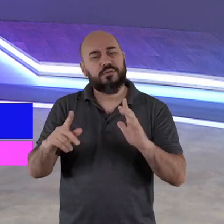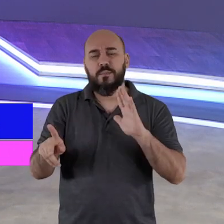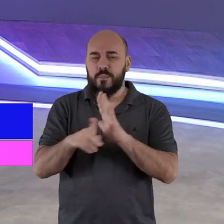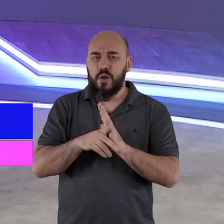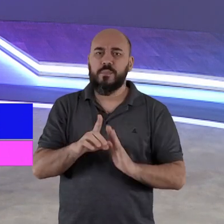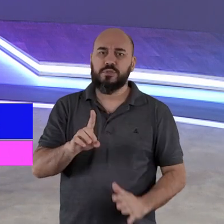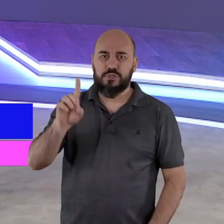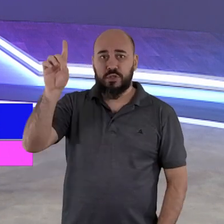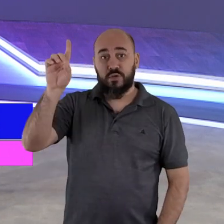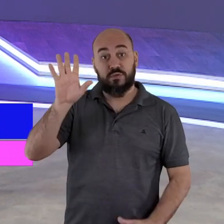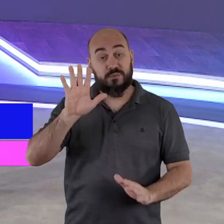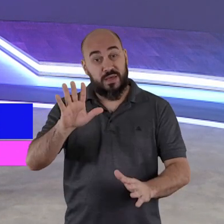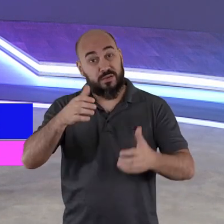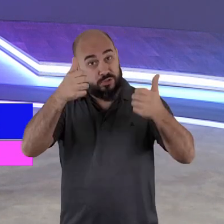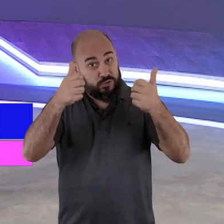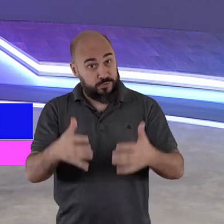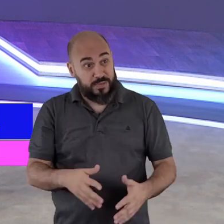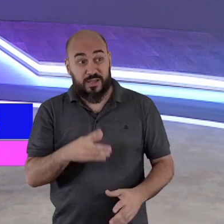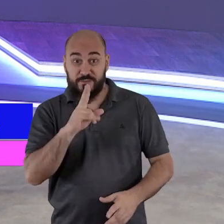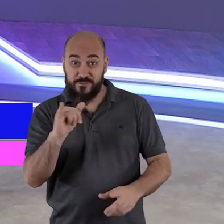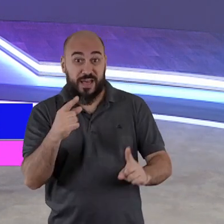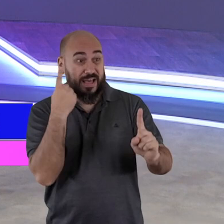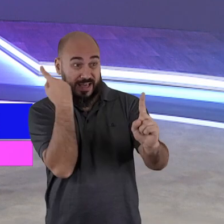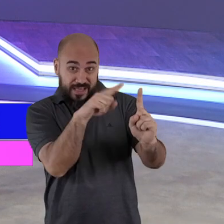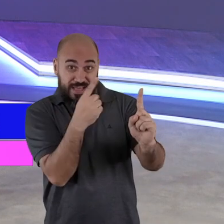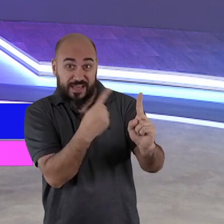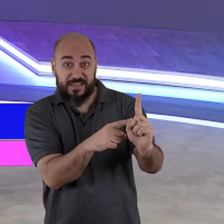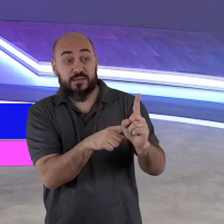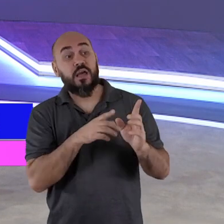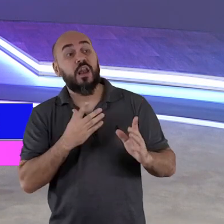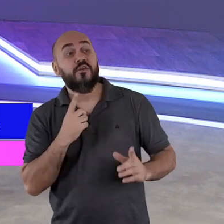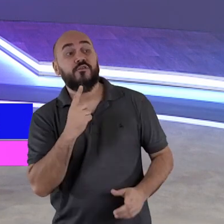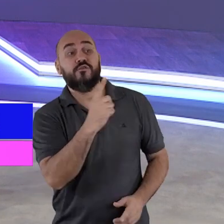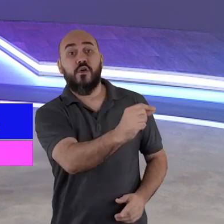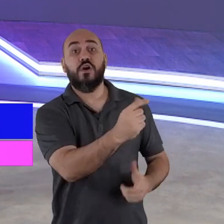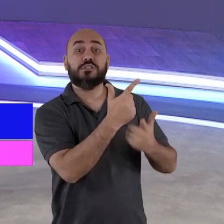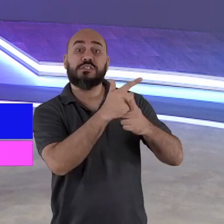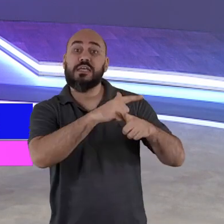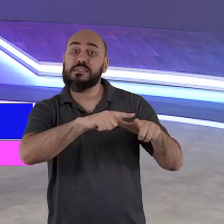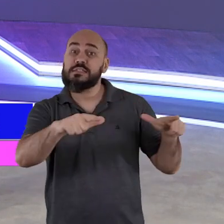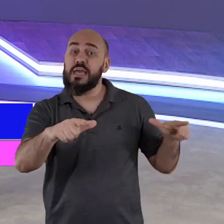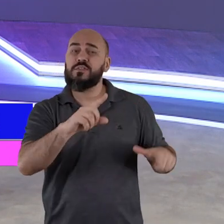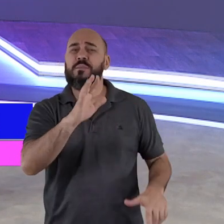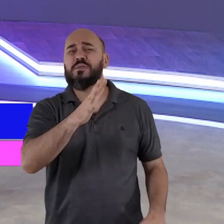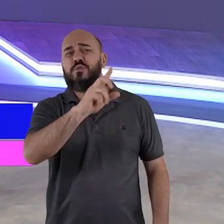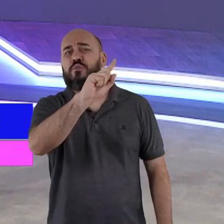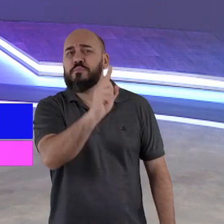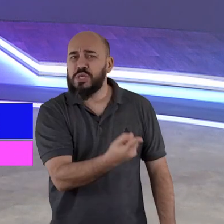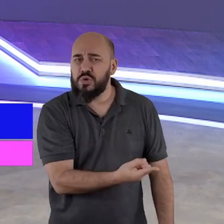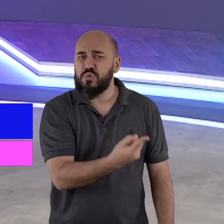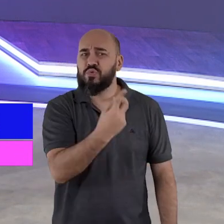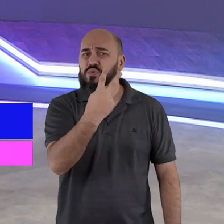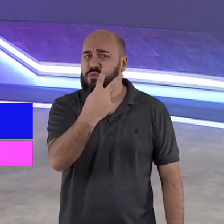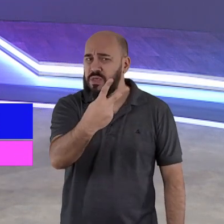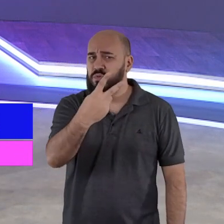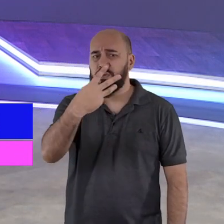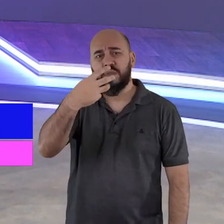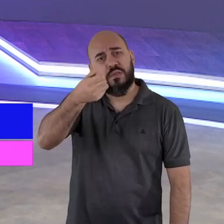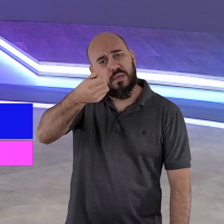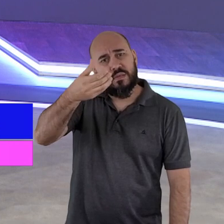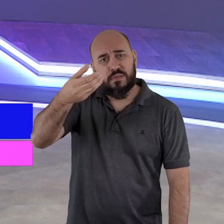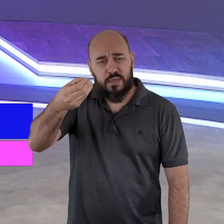perseguida. E ela foge para o deserto por 1260 anos. Ela precisou ir para lá, porque se ela